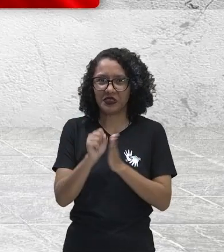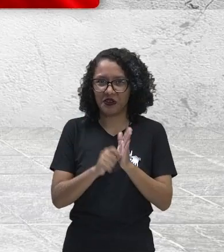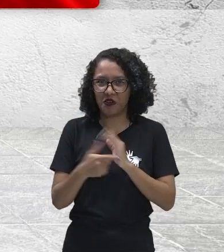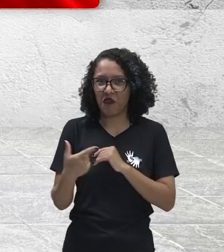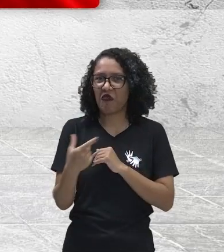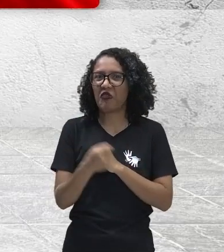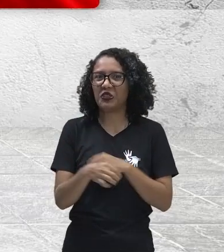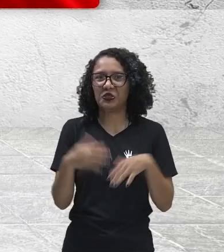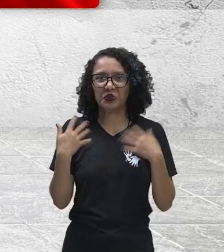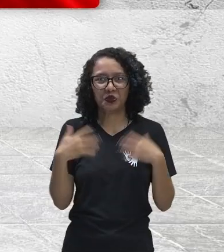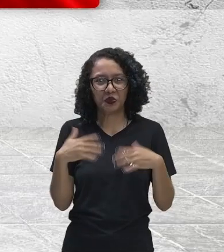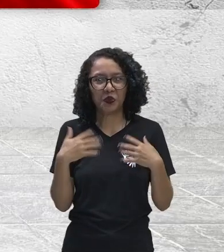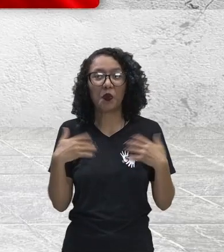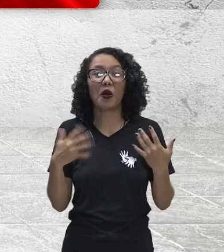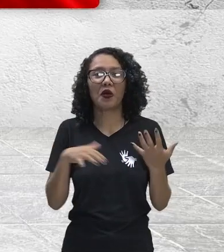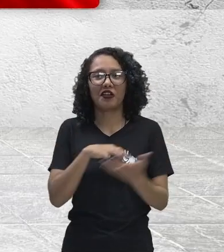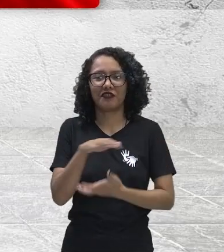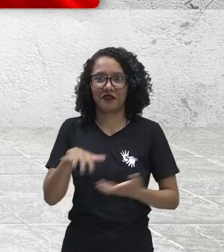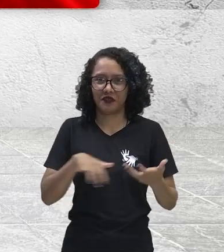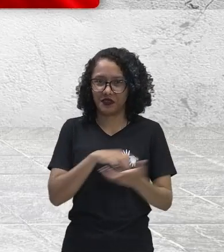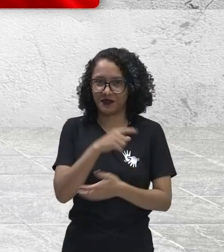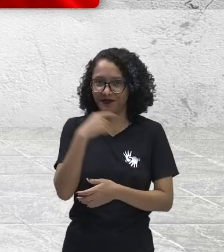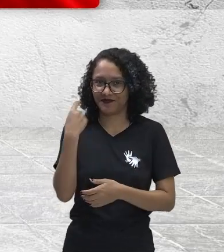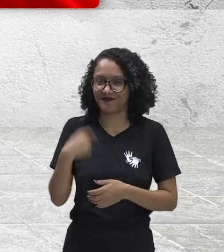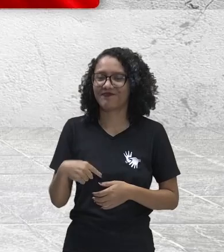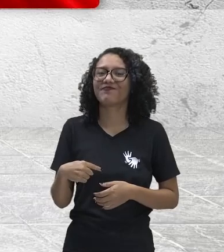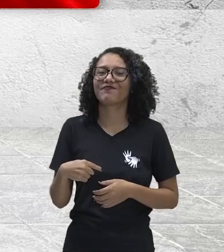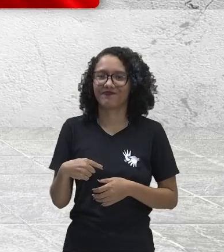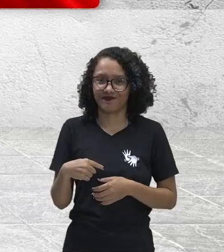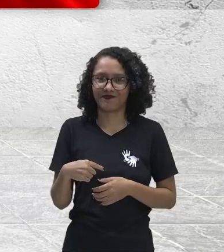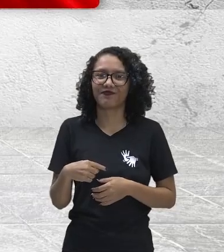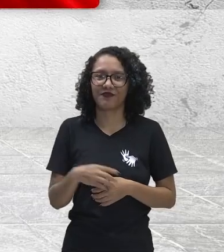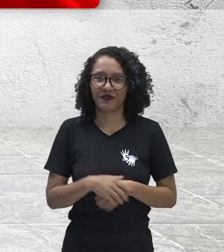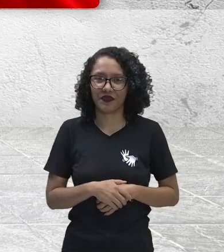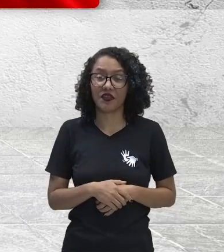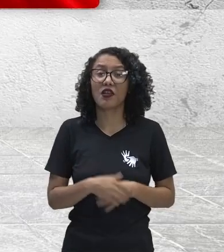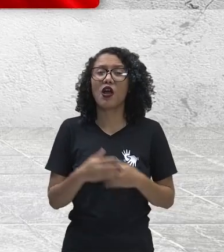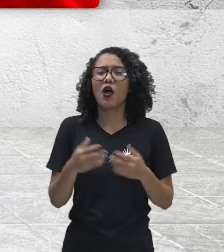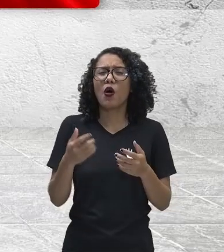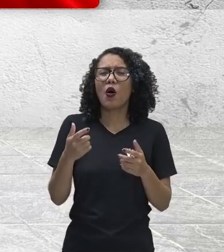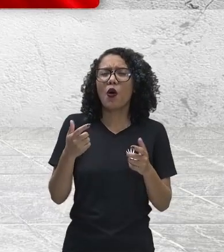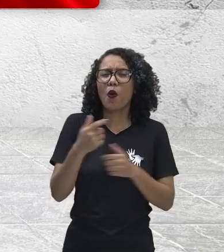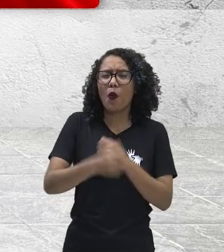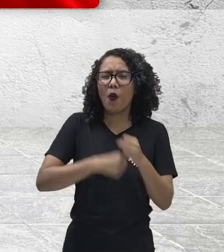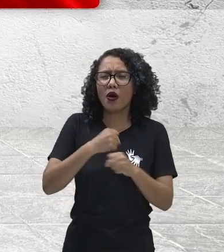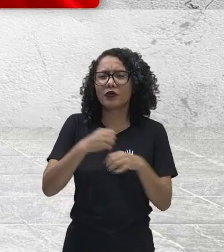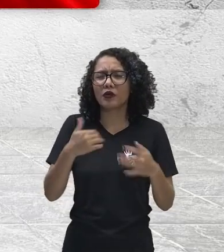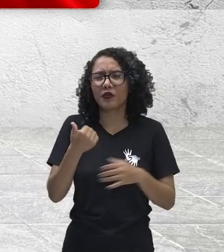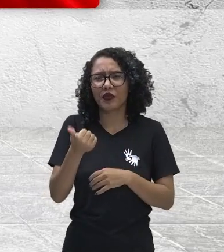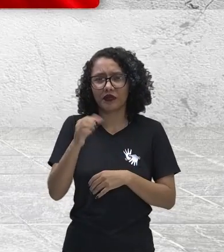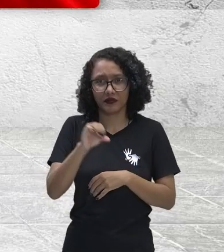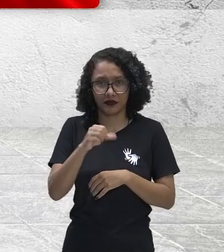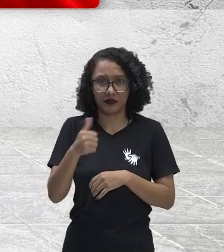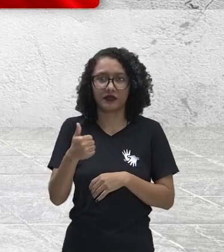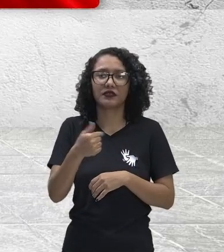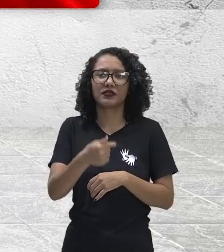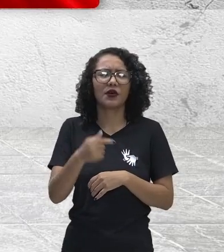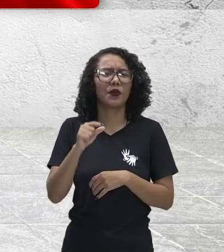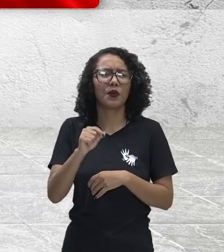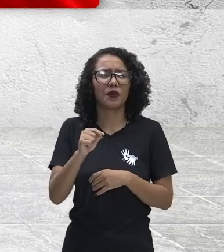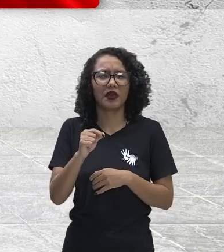a Revolução Russa. A Revolução Russa, que aconteceu em 1917, foi um